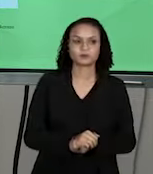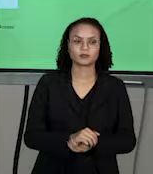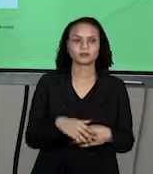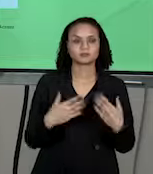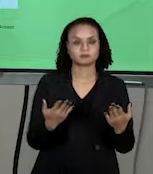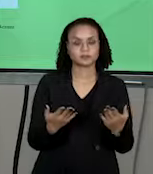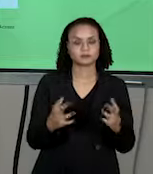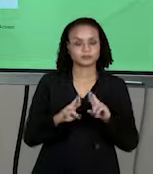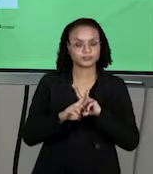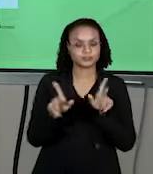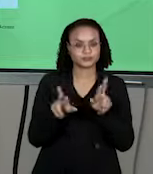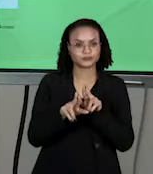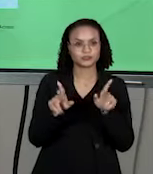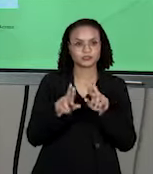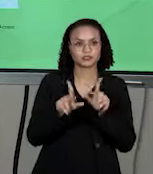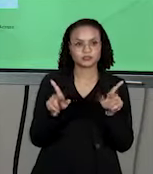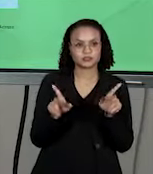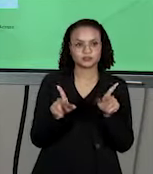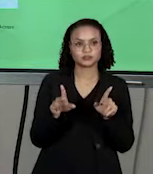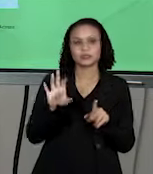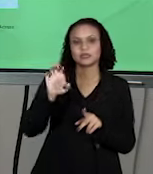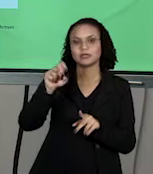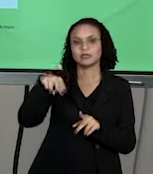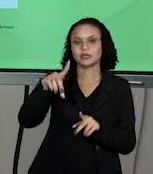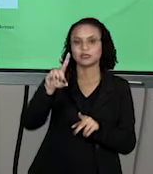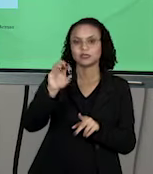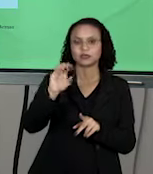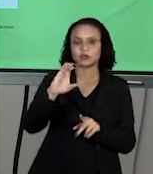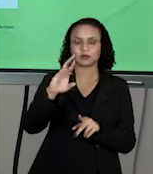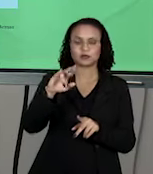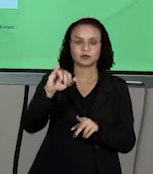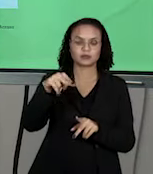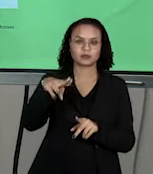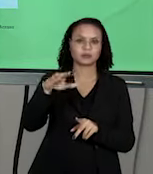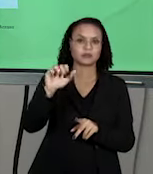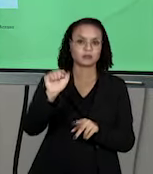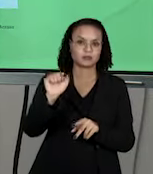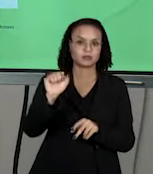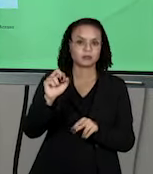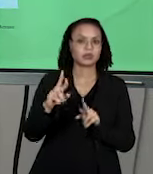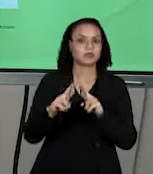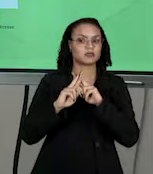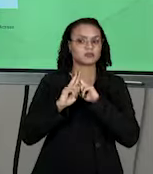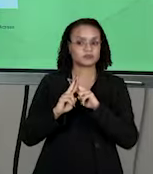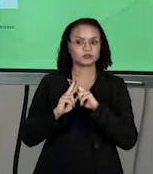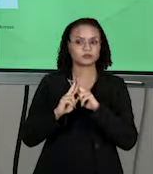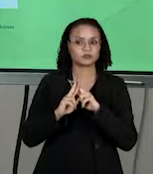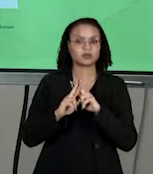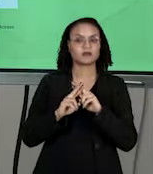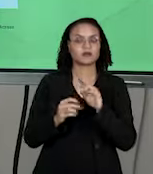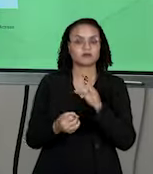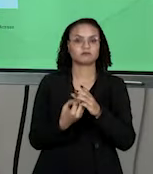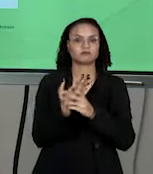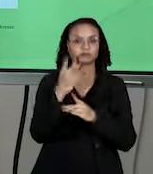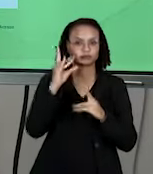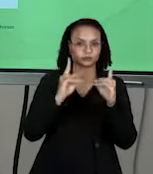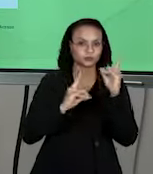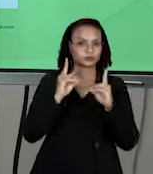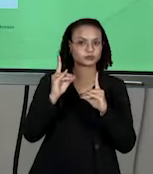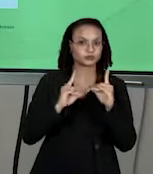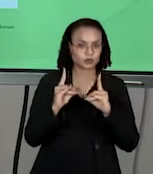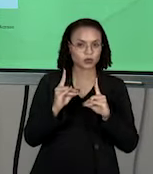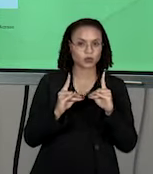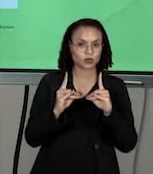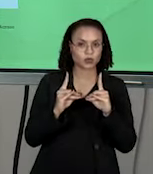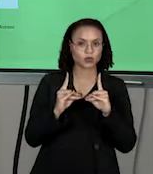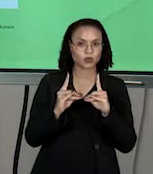glândula endócrina, que é a glândula responsável pela produção dos hormônios, ela irá produzir esse hormônio e